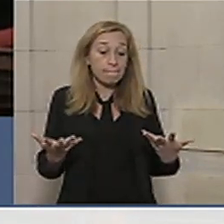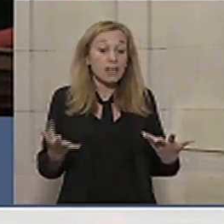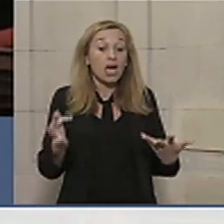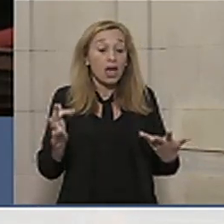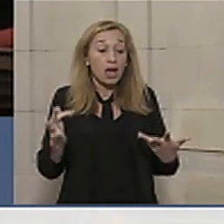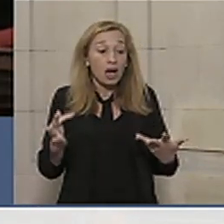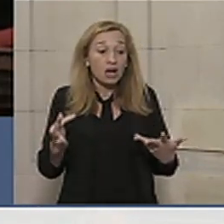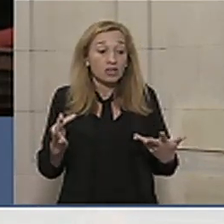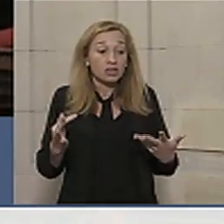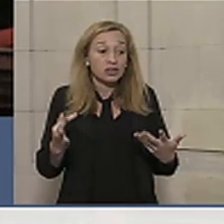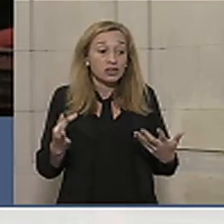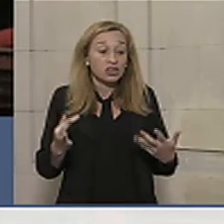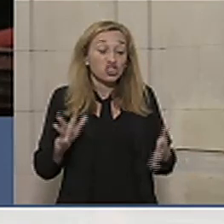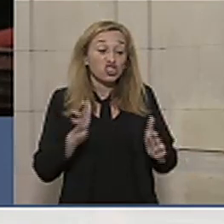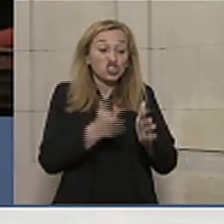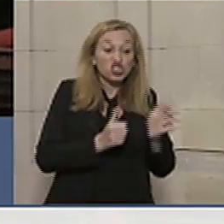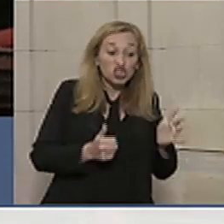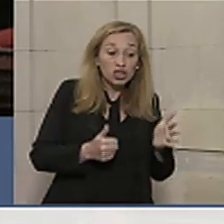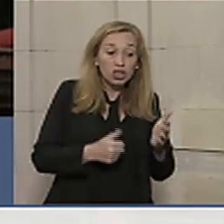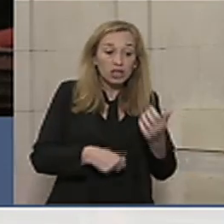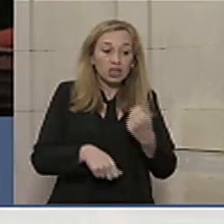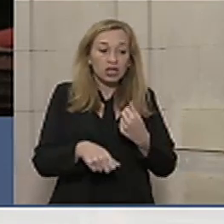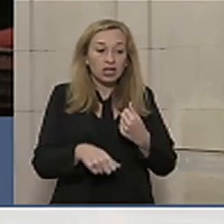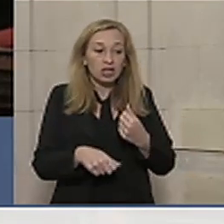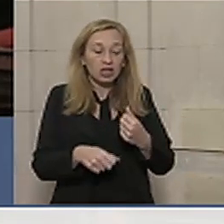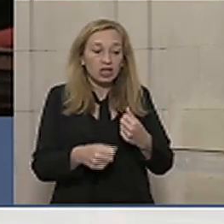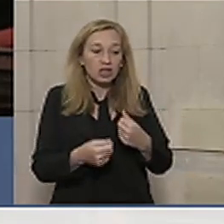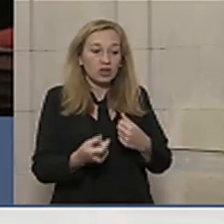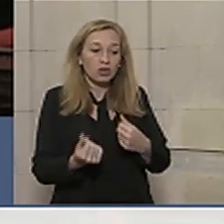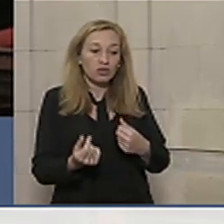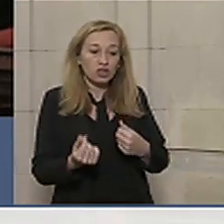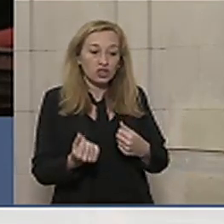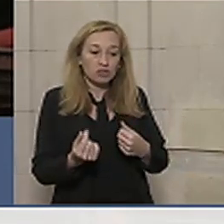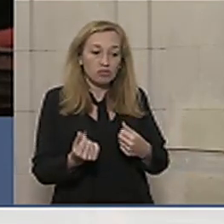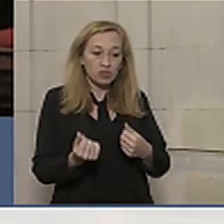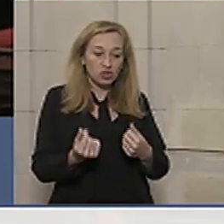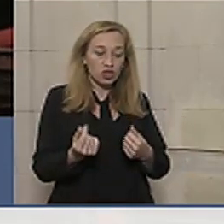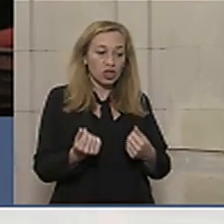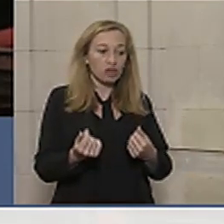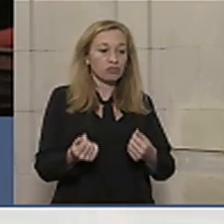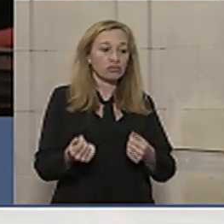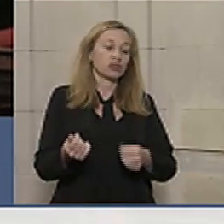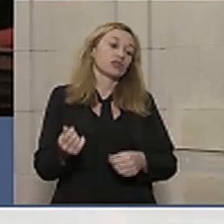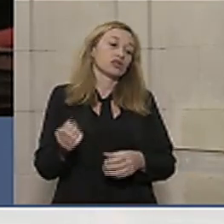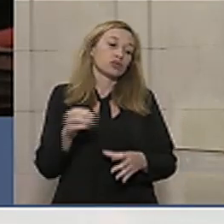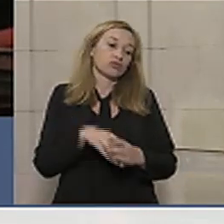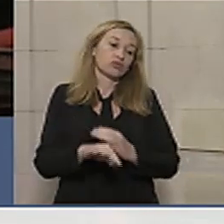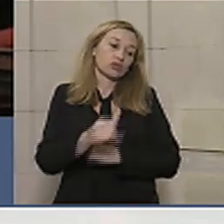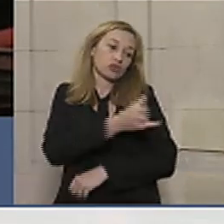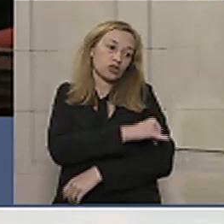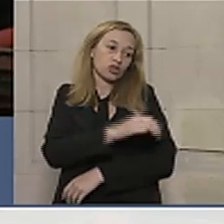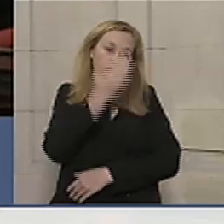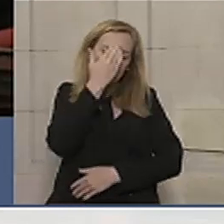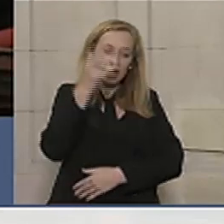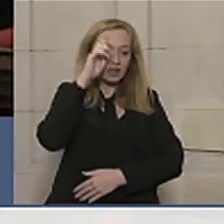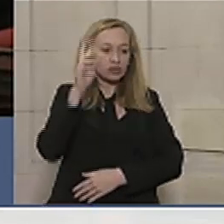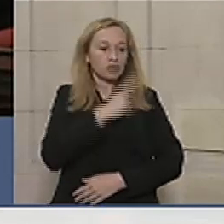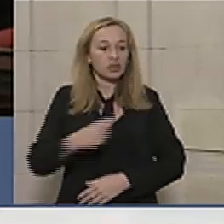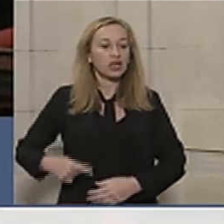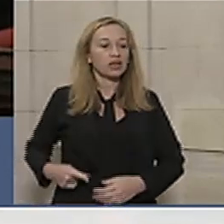afugenta investimentos, tira investimento do Rio. Parabéns, eu acho que vai ser um sucesso para buscar solução imediata. Obrigado, deputado. Contamos com o